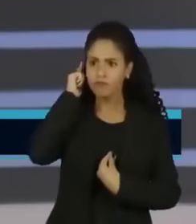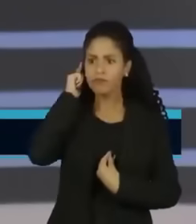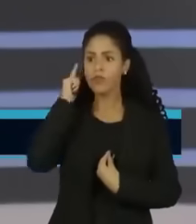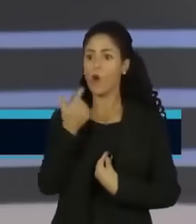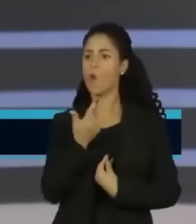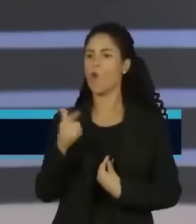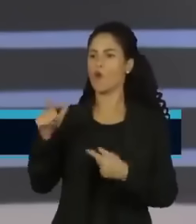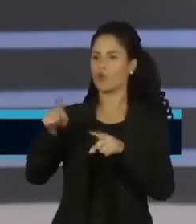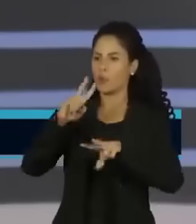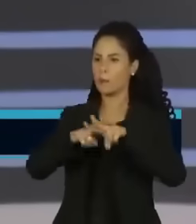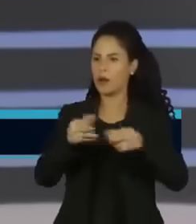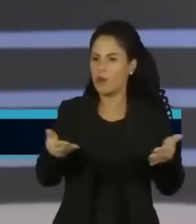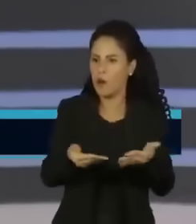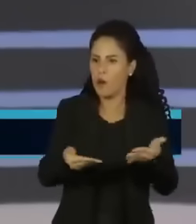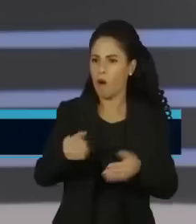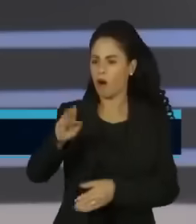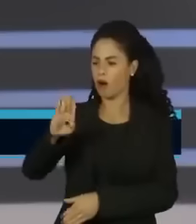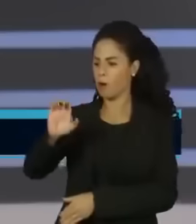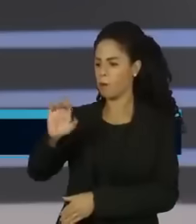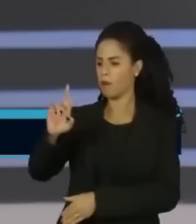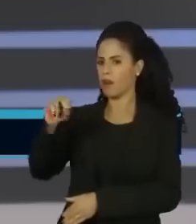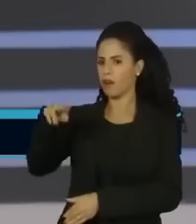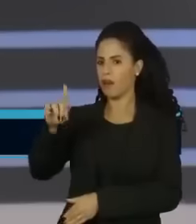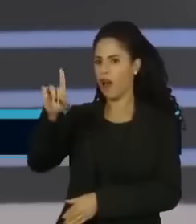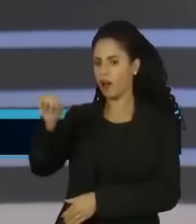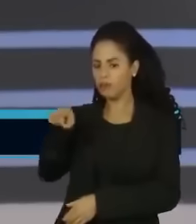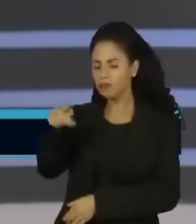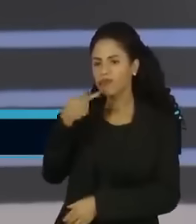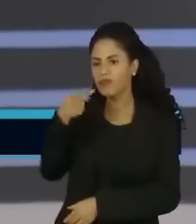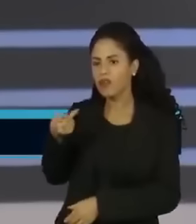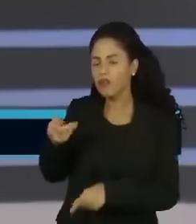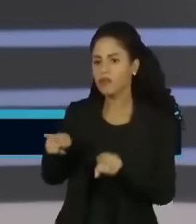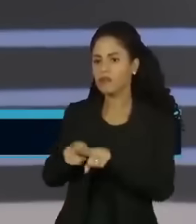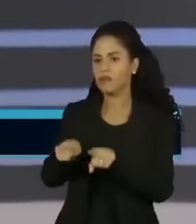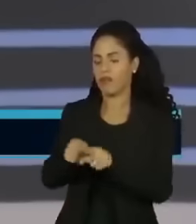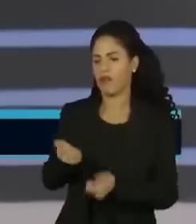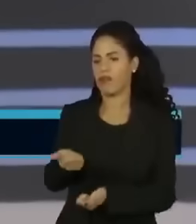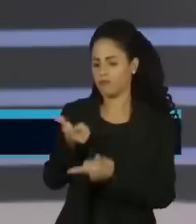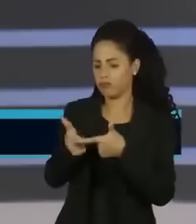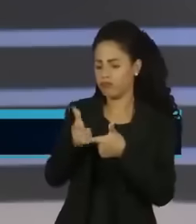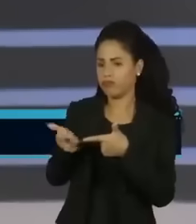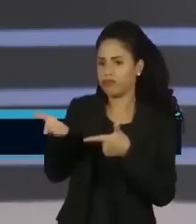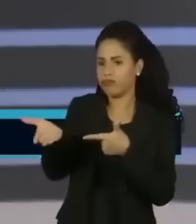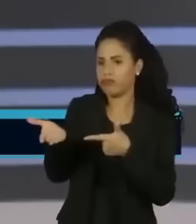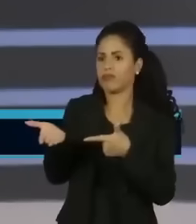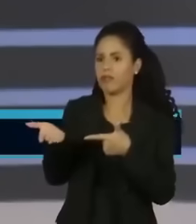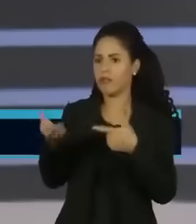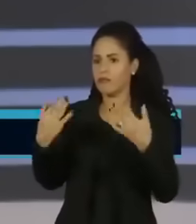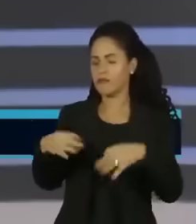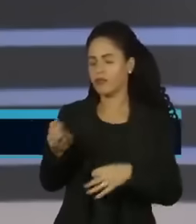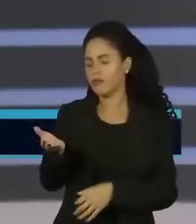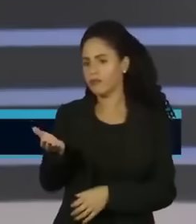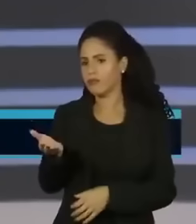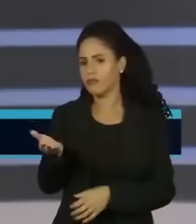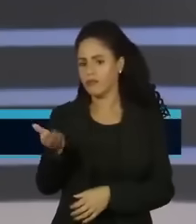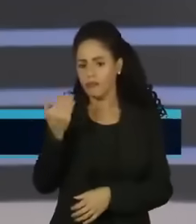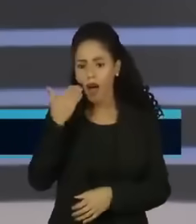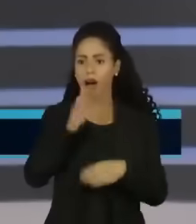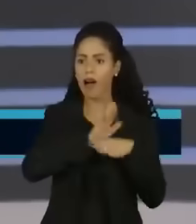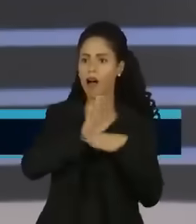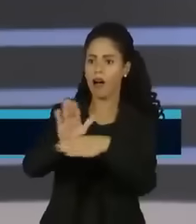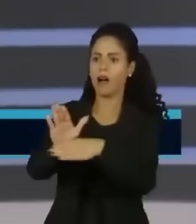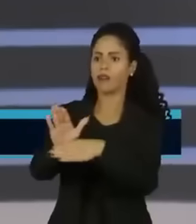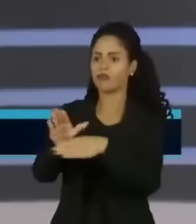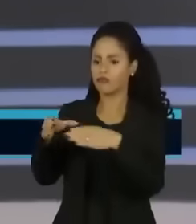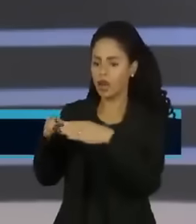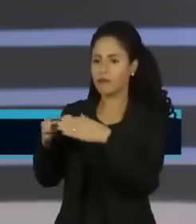foi preso agora, chamando os kids pretos, como são chamados, essa área de elite, de forças especiais do Exército, para ajudar nesse processo